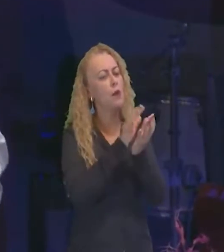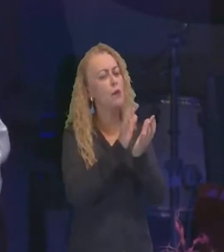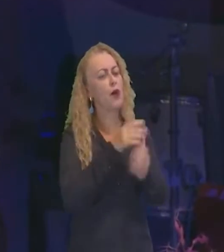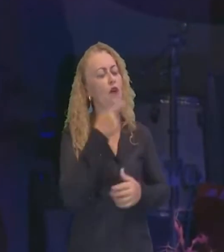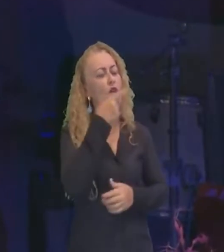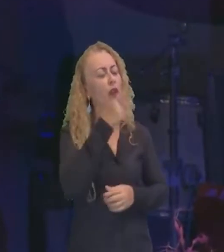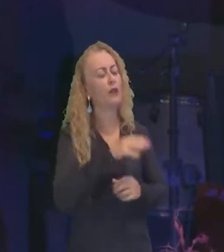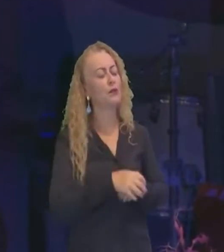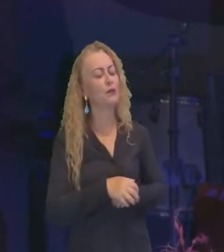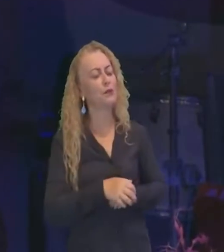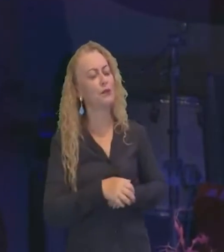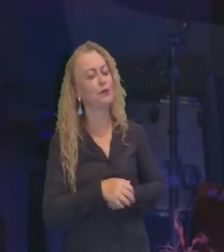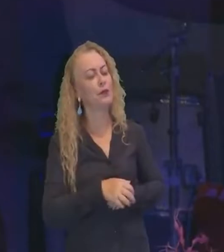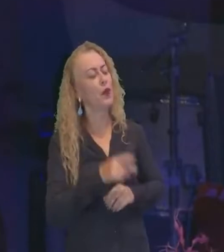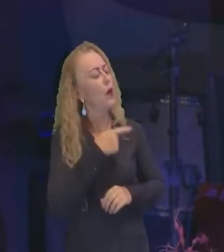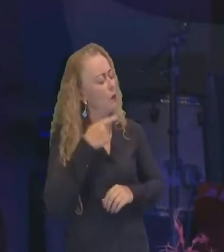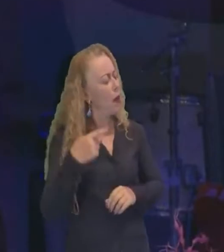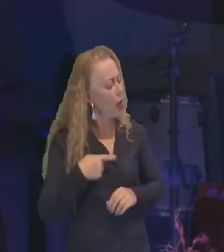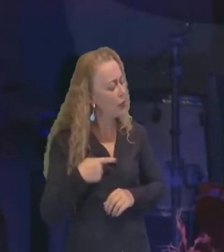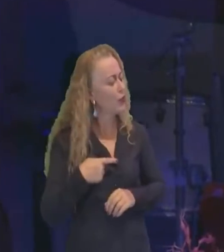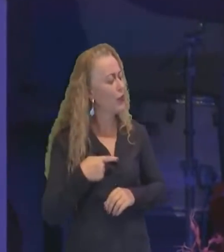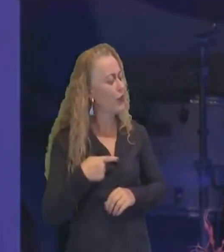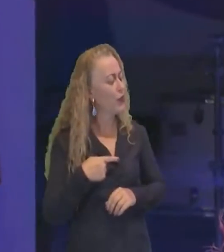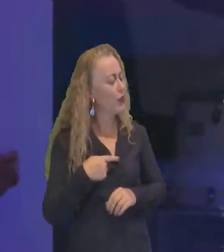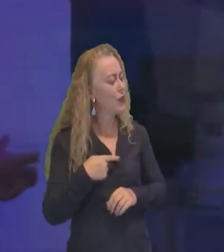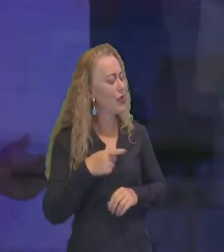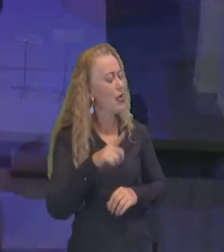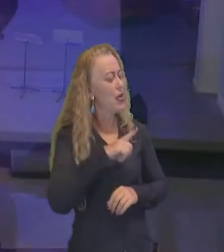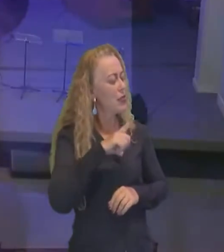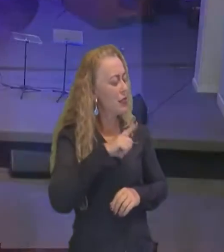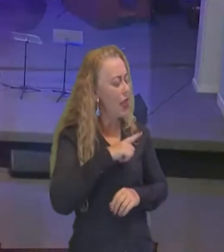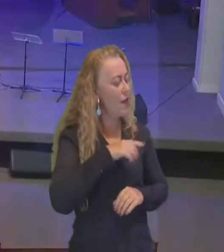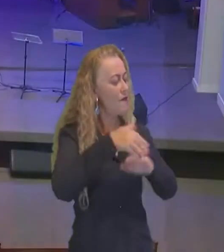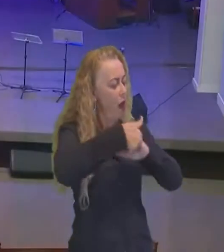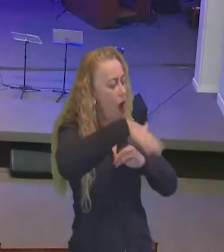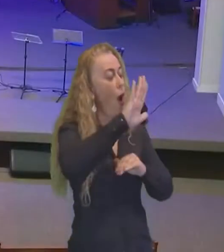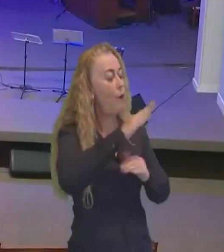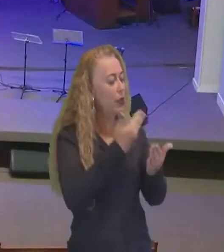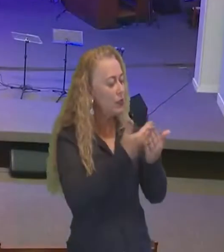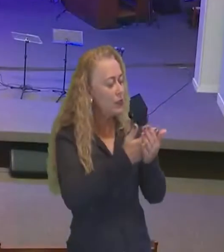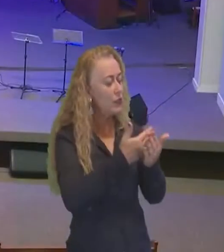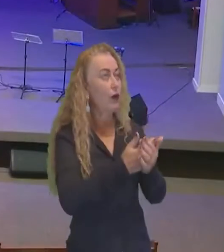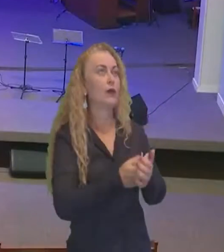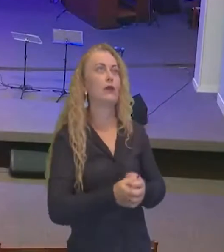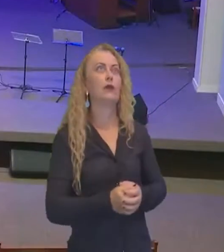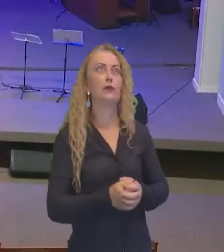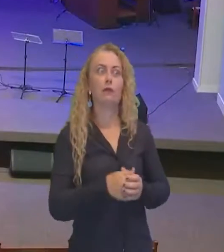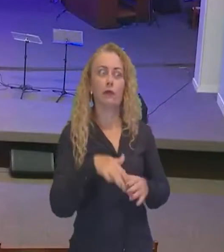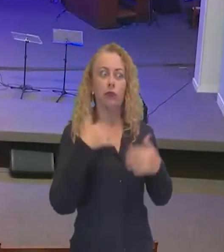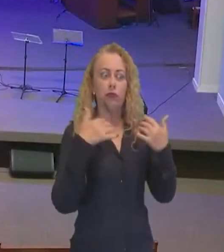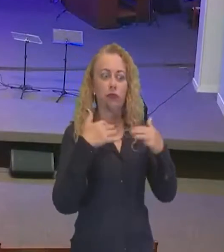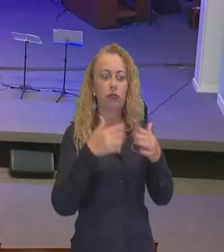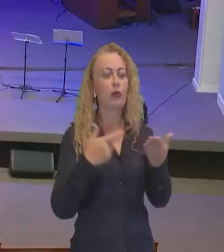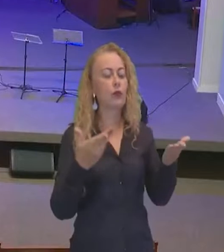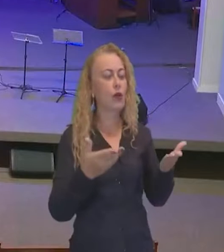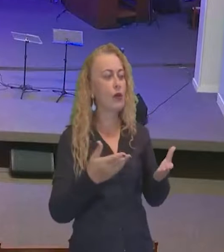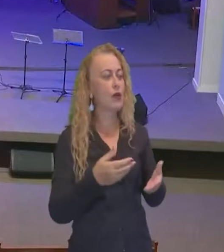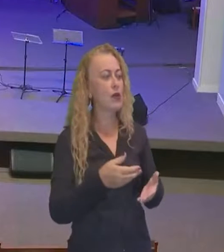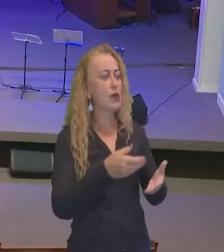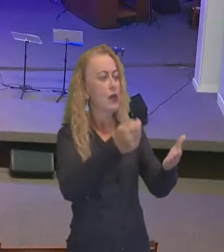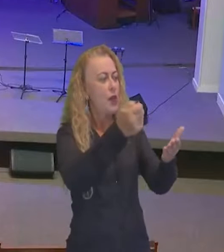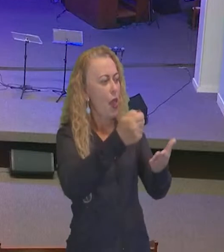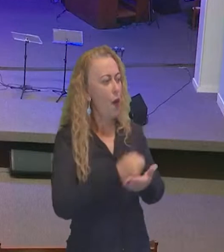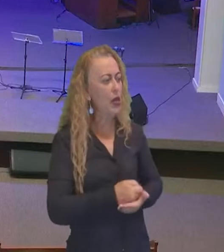pastor, o senhor também teve aumento dos seus filhos? Eu disse: teve, meu irmão. E como teve? Pois é, que eu recebi os boletos aqui